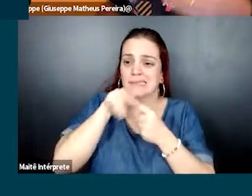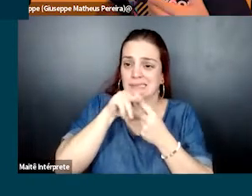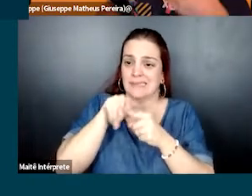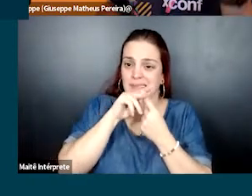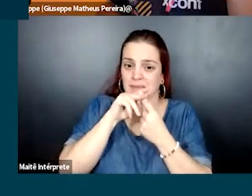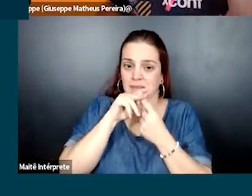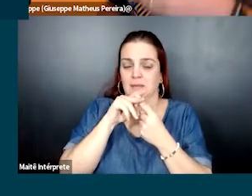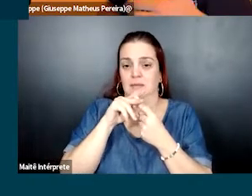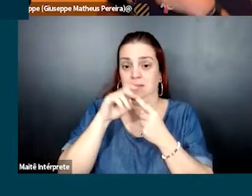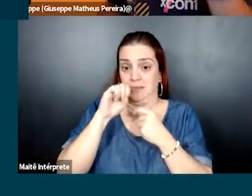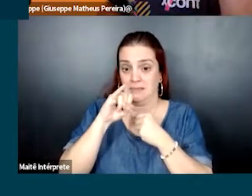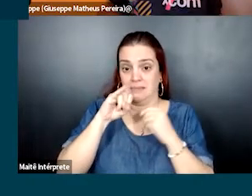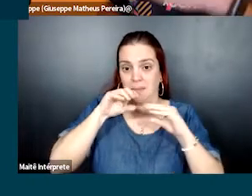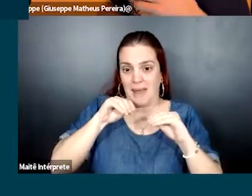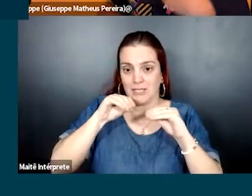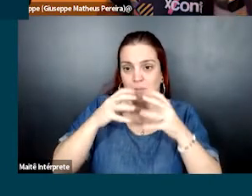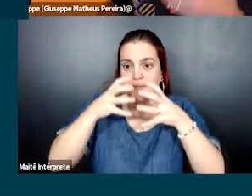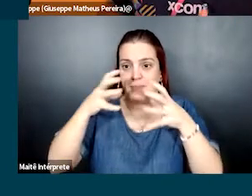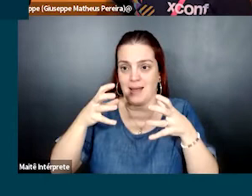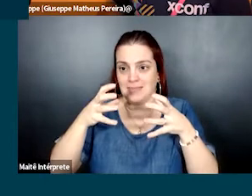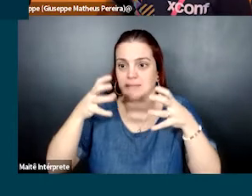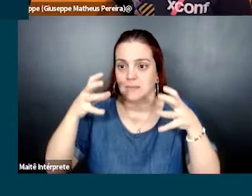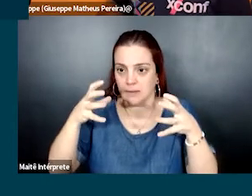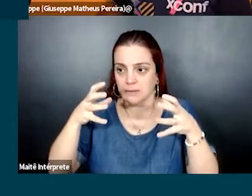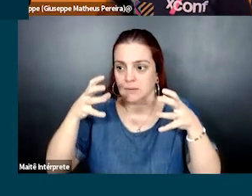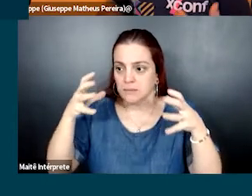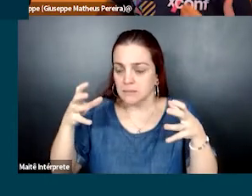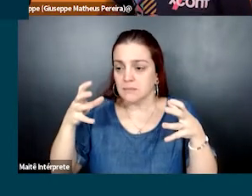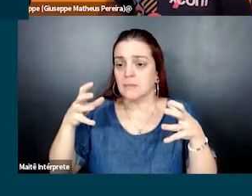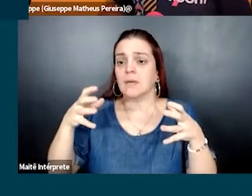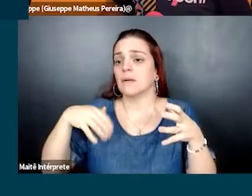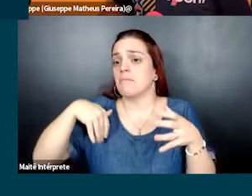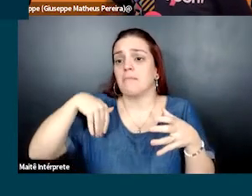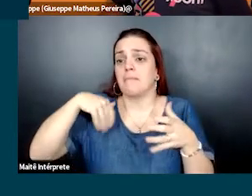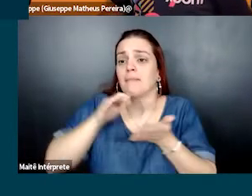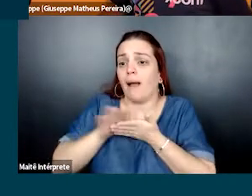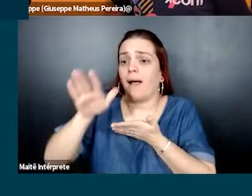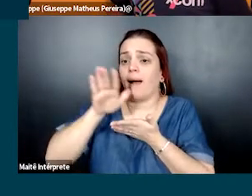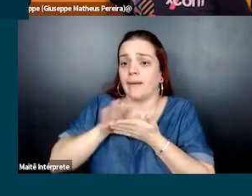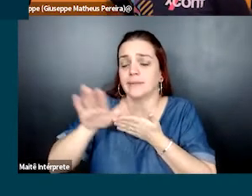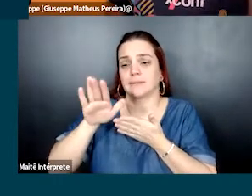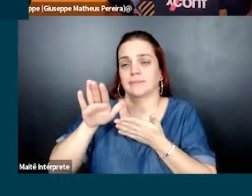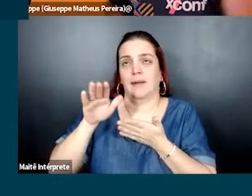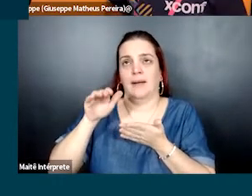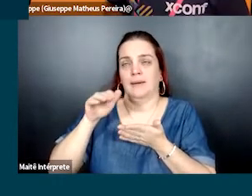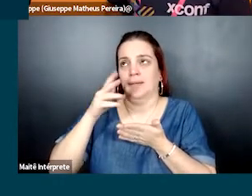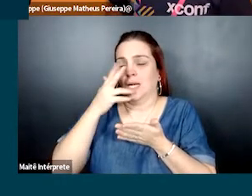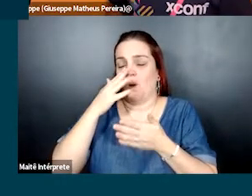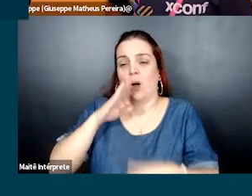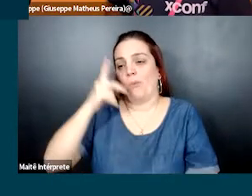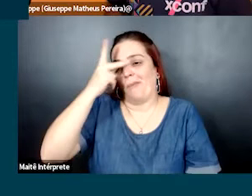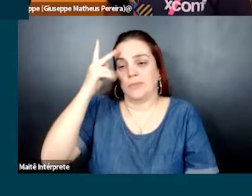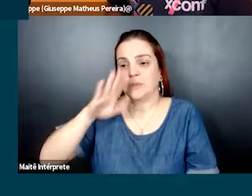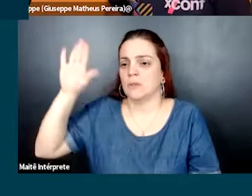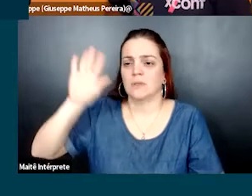aqui inflando, né, crescendo, mais caro fica até um ponto que alguém levanta a mão e diz, não tem